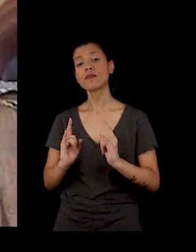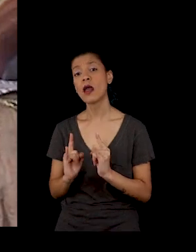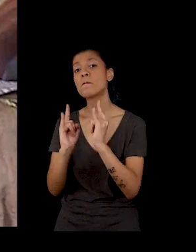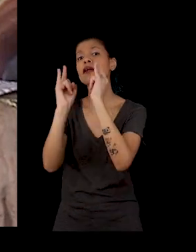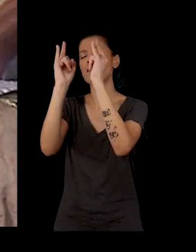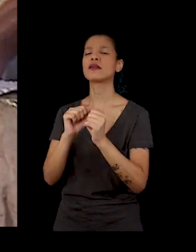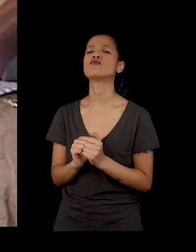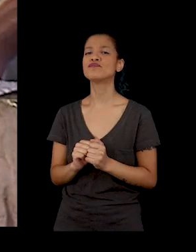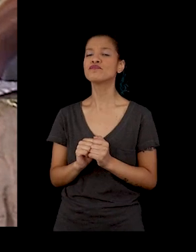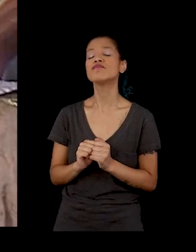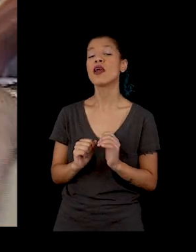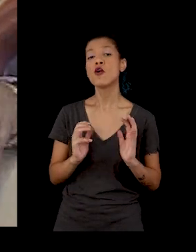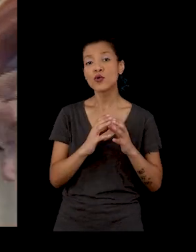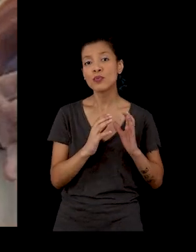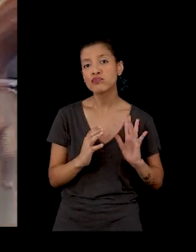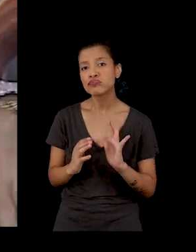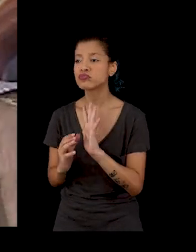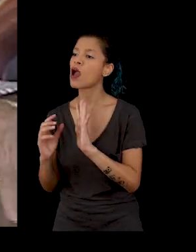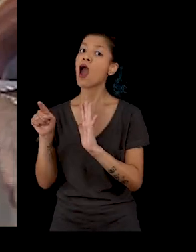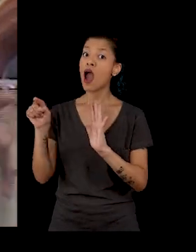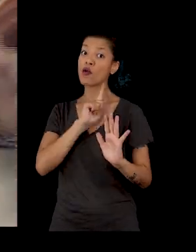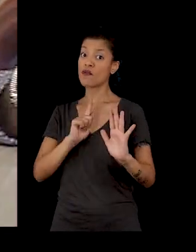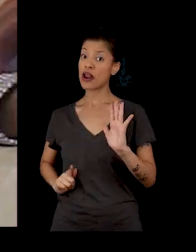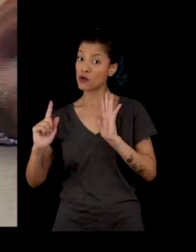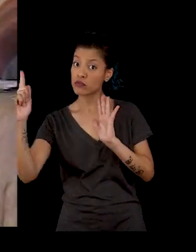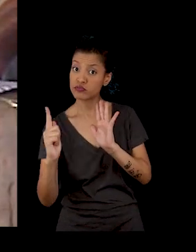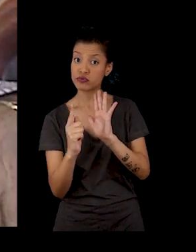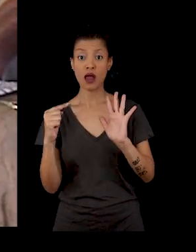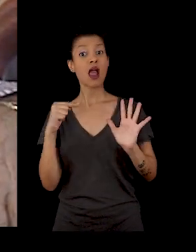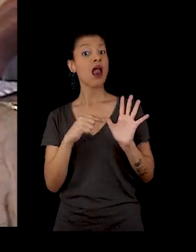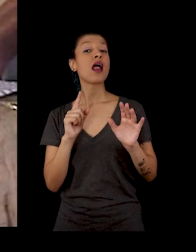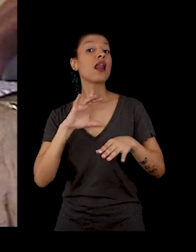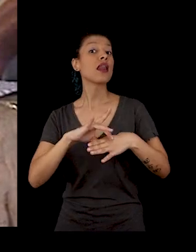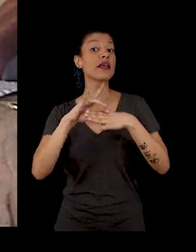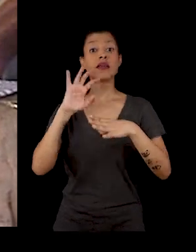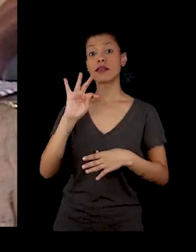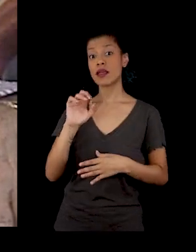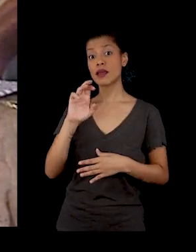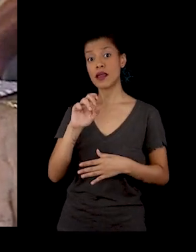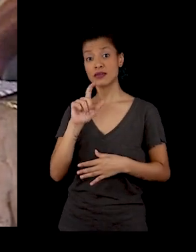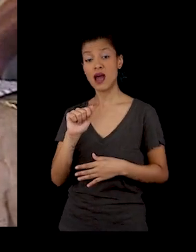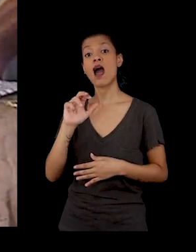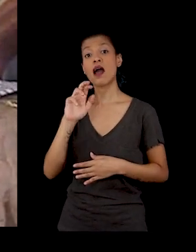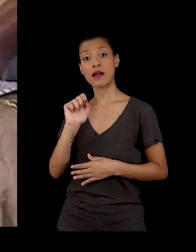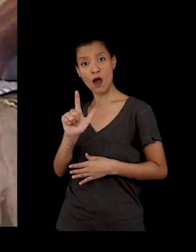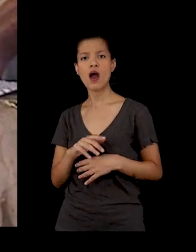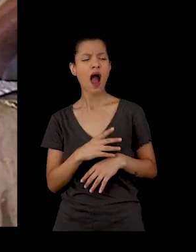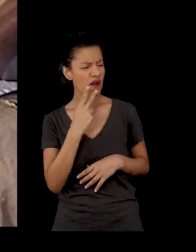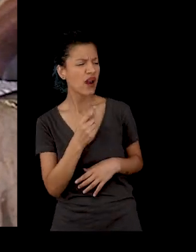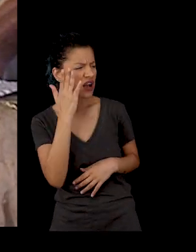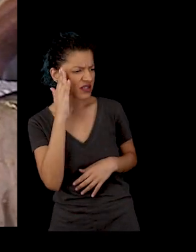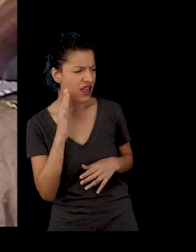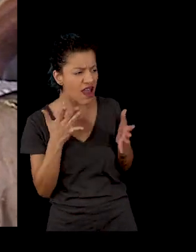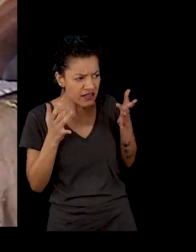apartamento dele, ele estava de saída e viu o grupo de atores liderados pela Tereza Raquel e foi logo dizendo, já sei, vocês vêm falar do